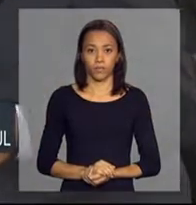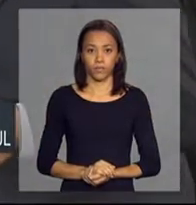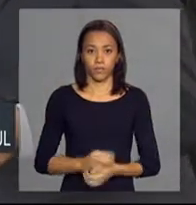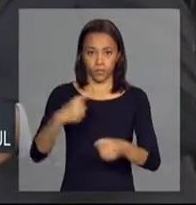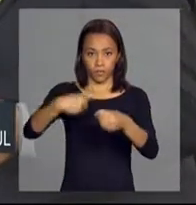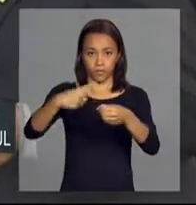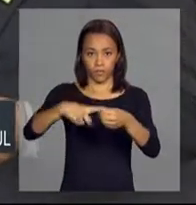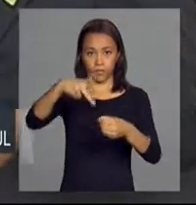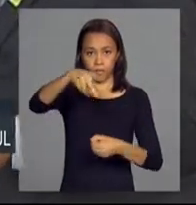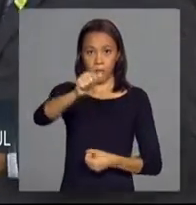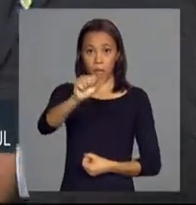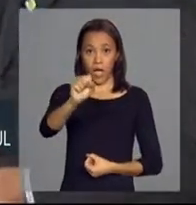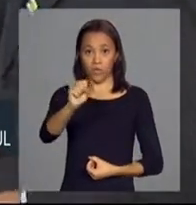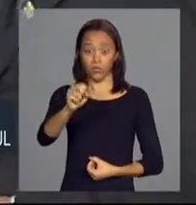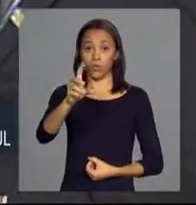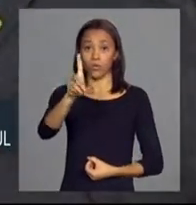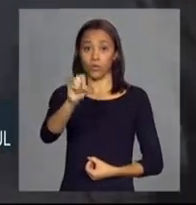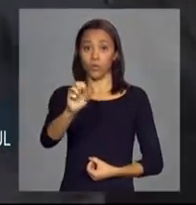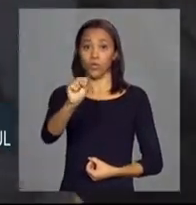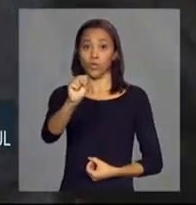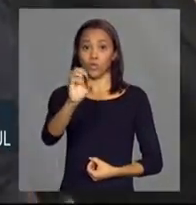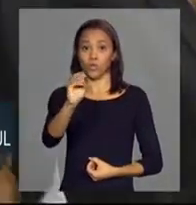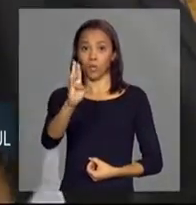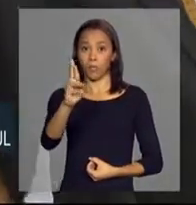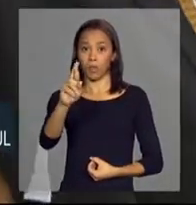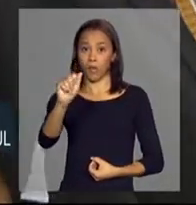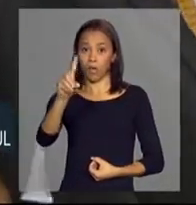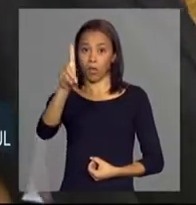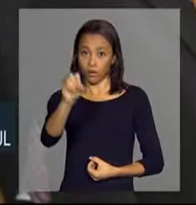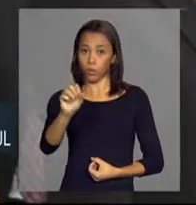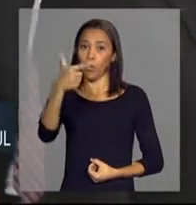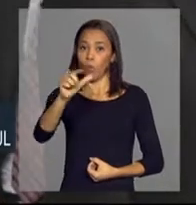Passo do Sobrado, prefeito Carlos Alberto Baierli.